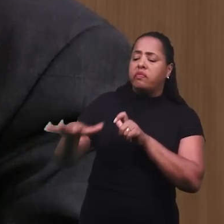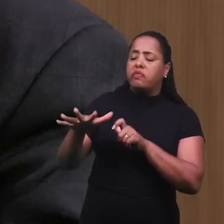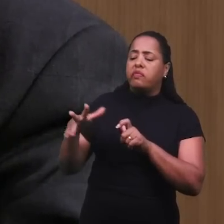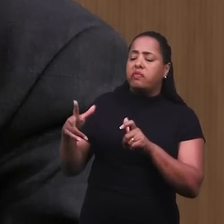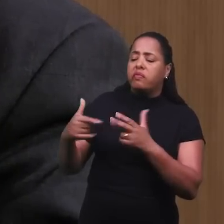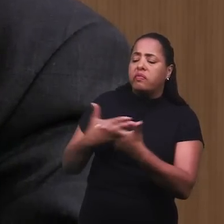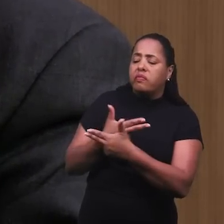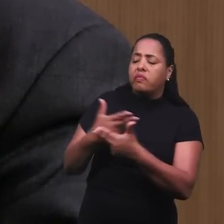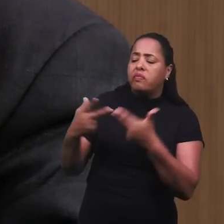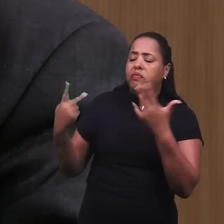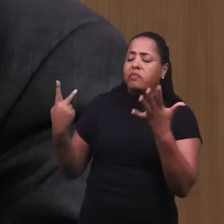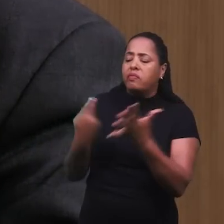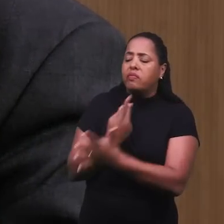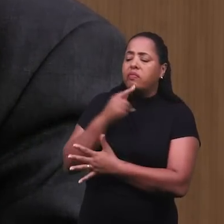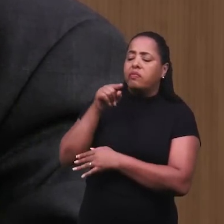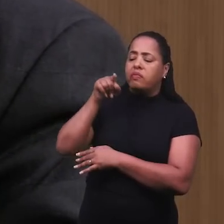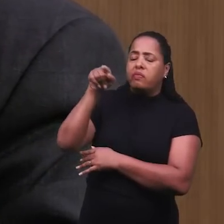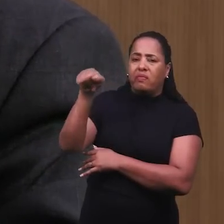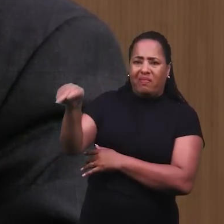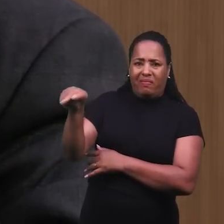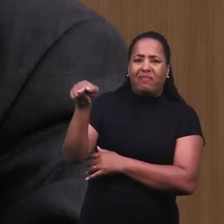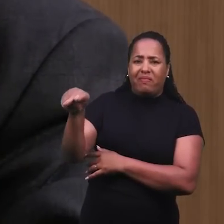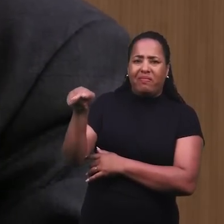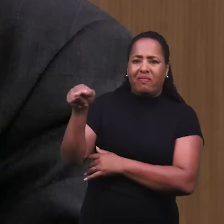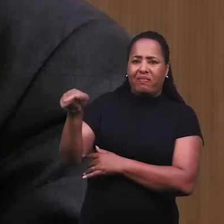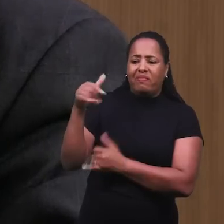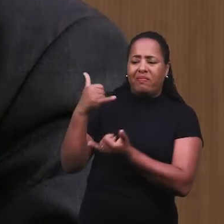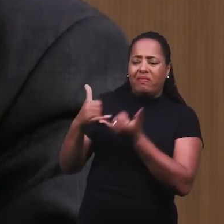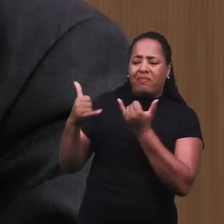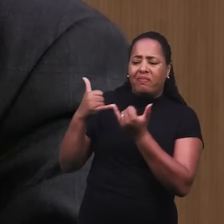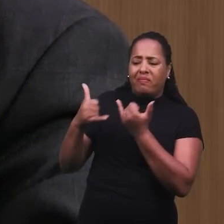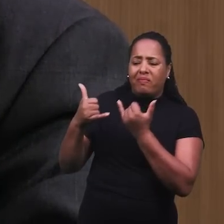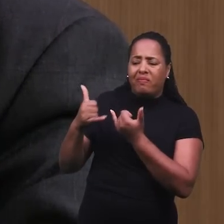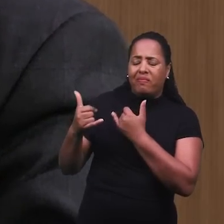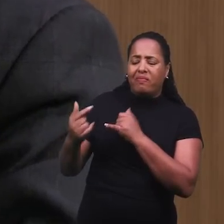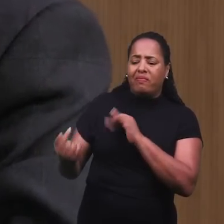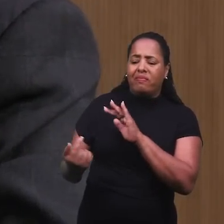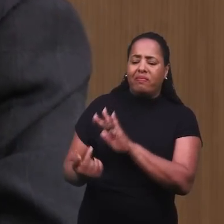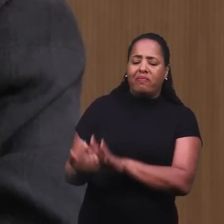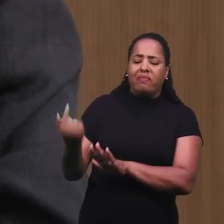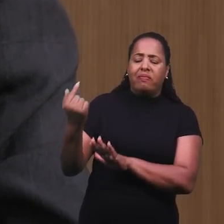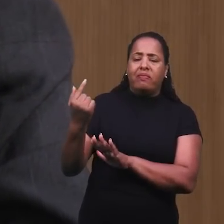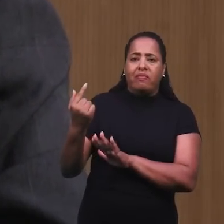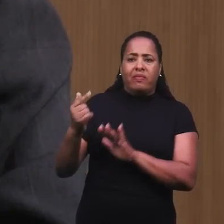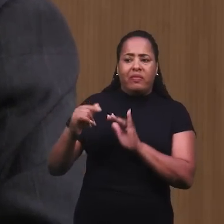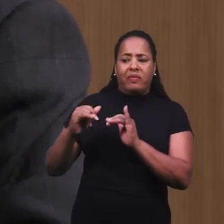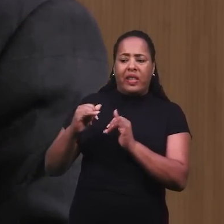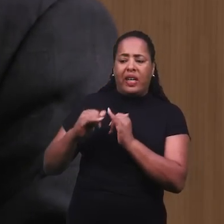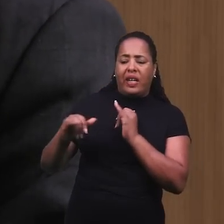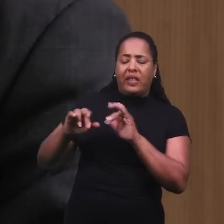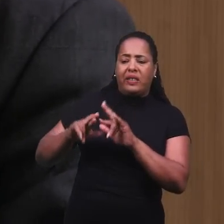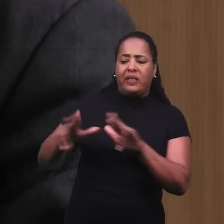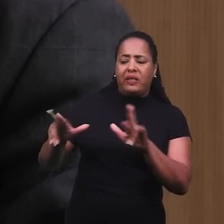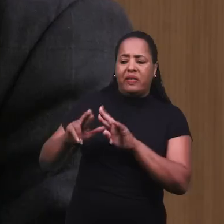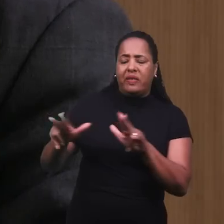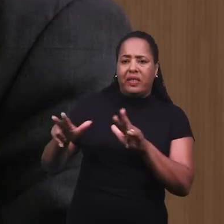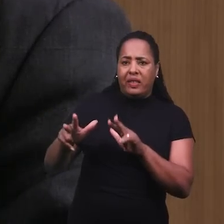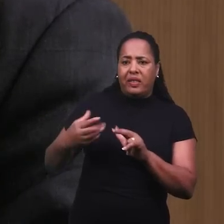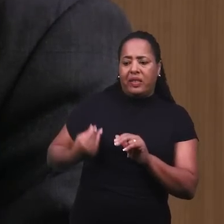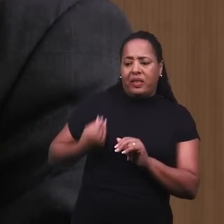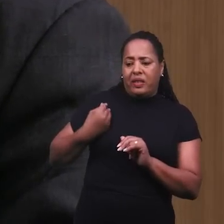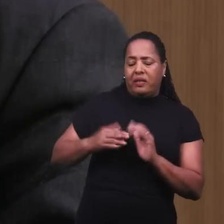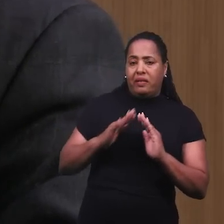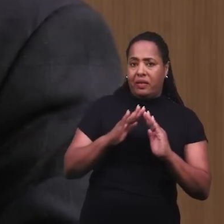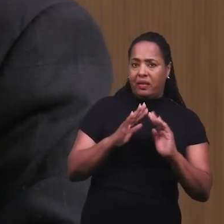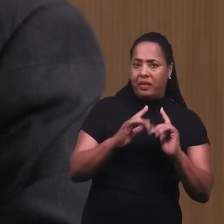muitas vezes ocorre ali dentro e que é bem distinto daquilo que nós temos a vivência da nossa igreja. Mas é